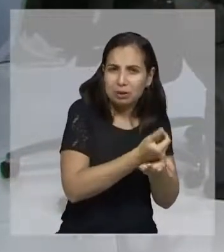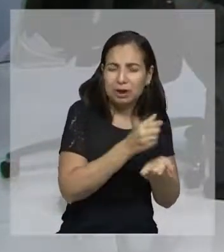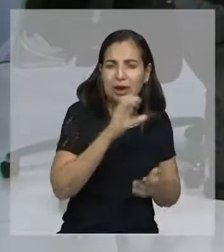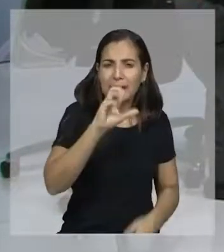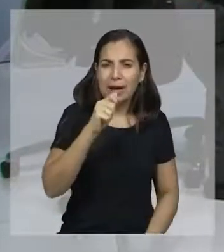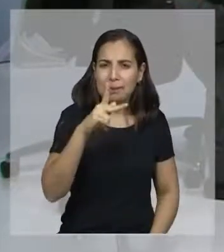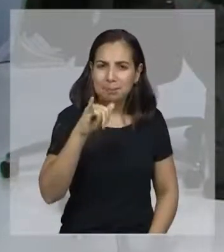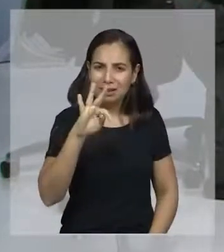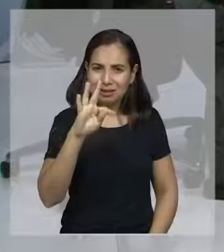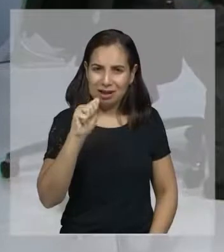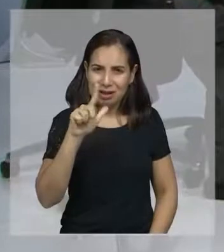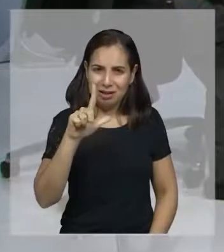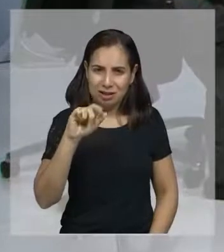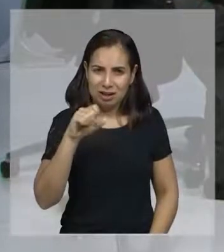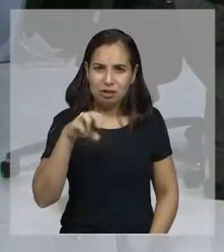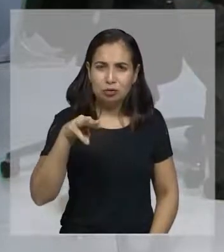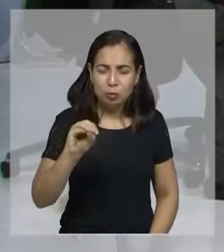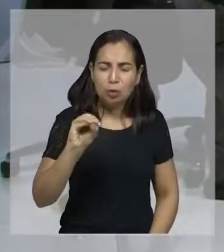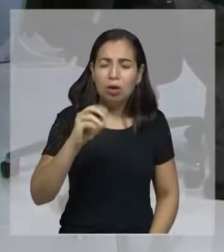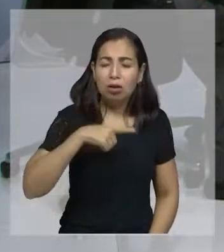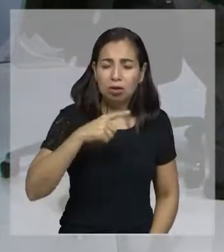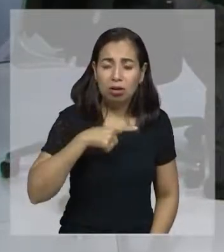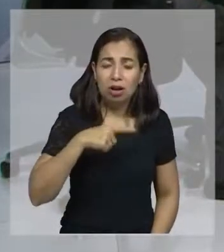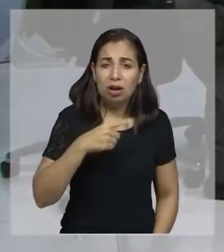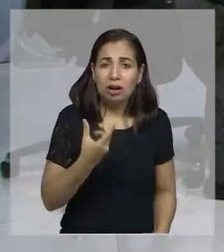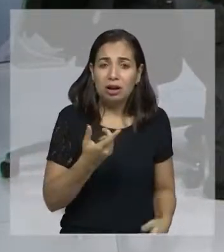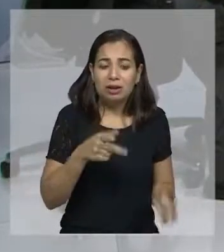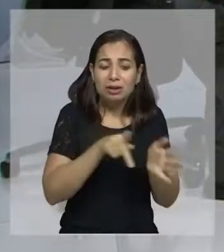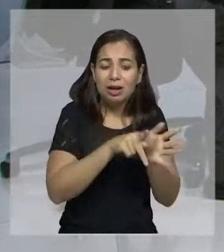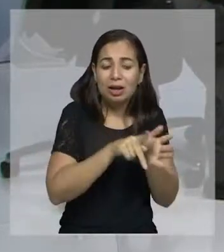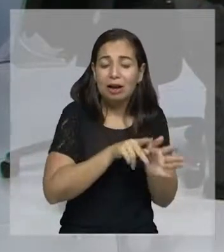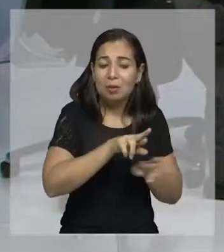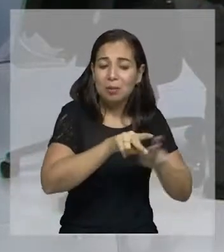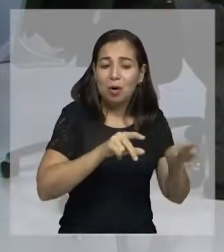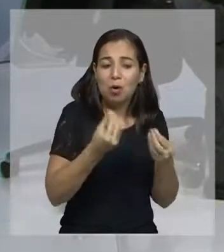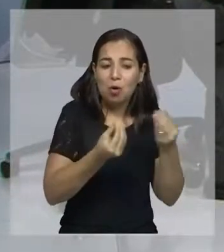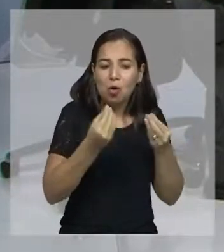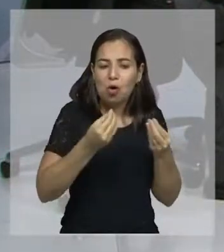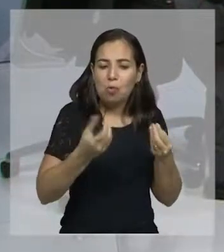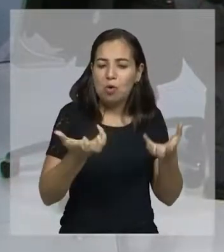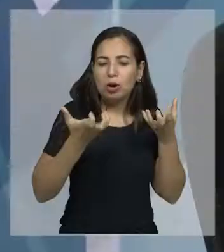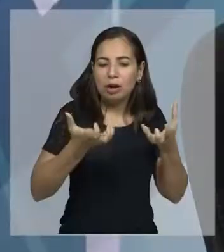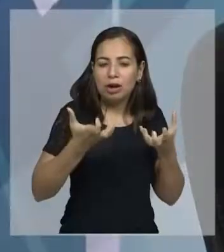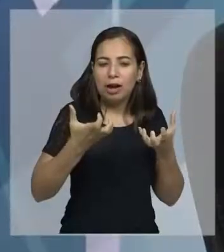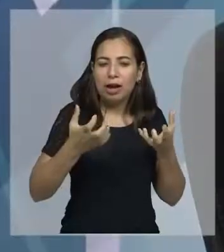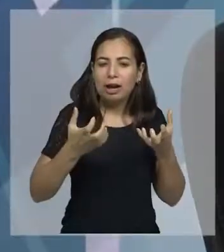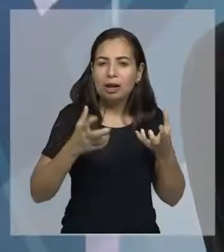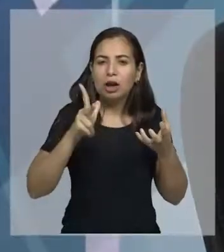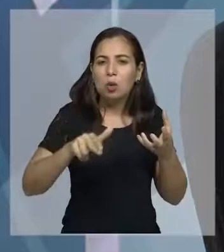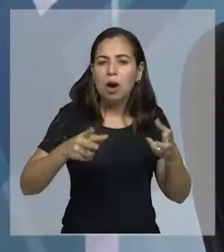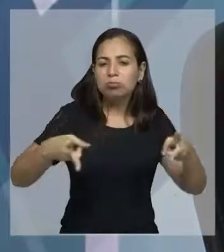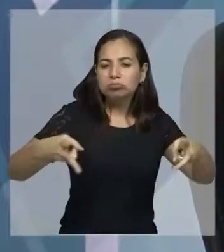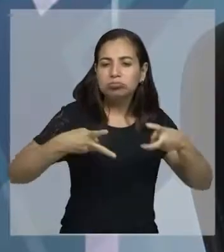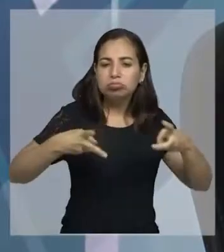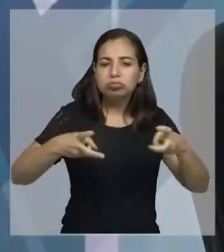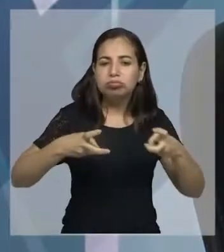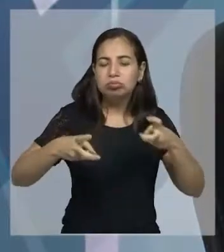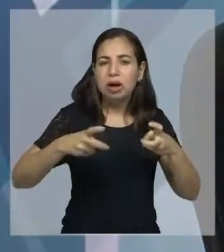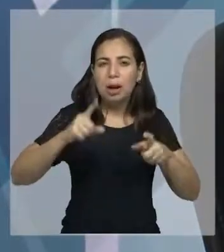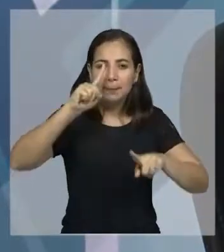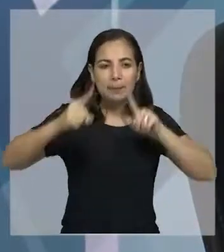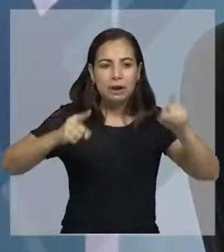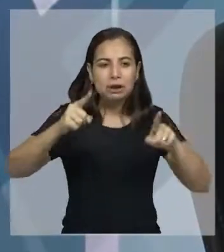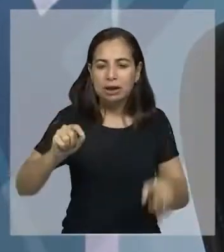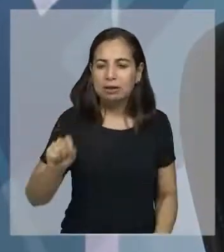que faz os Estados Unidos quererem dominar e dominarem grande parte do mundo, não existe no Brasil. Nós nem temos socialismo